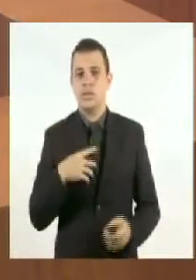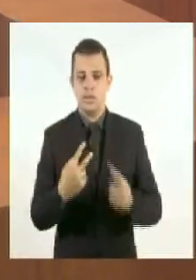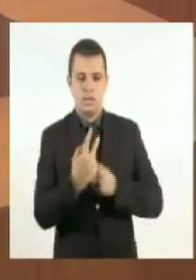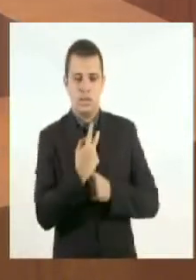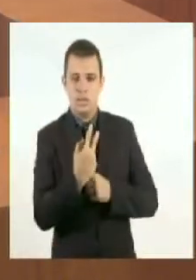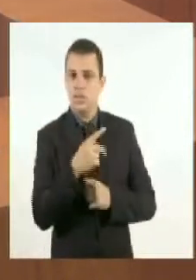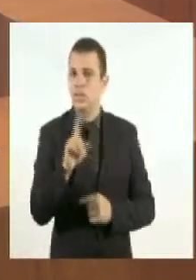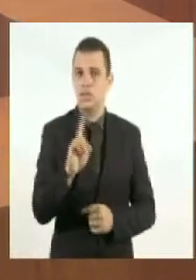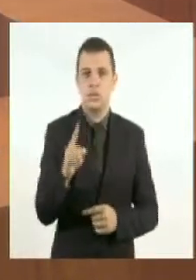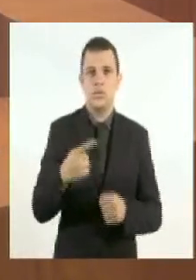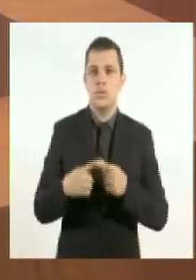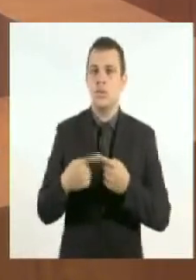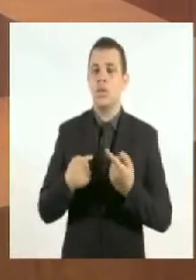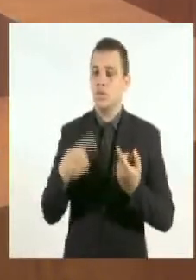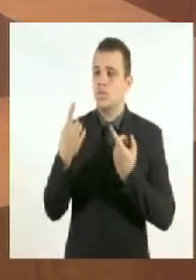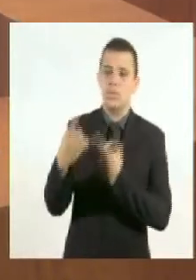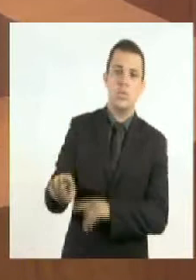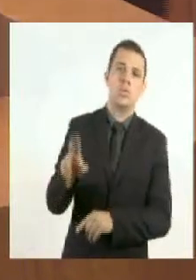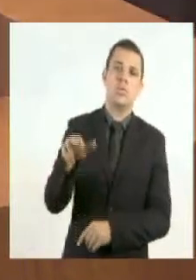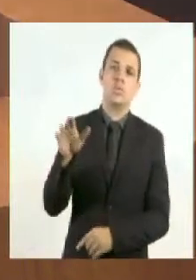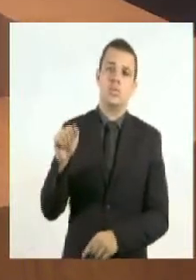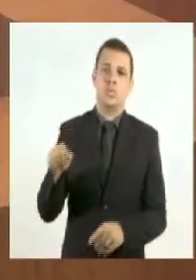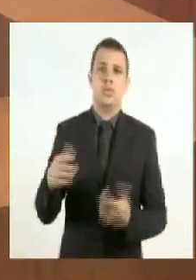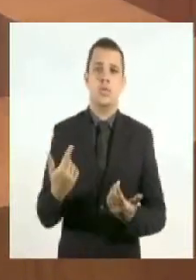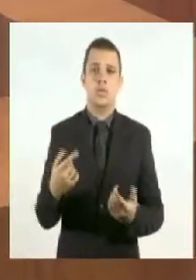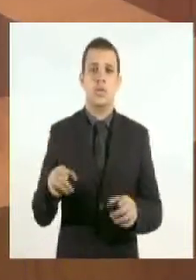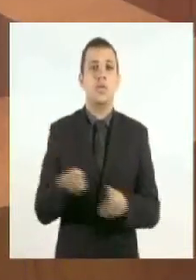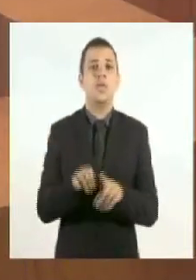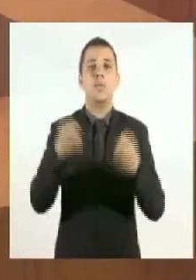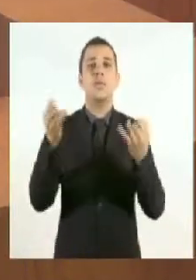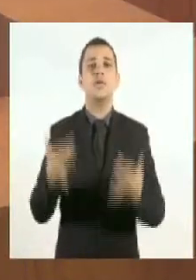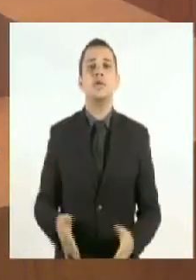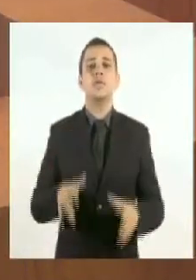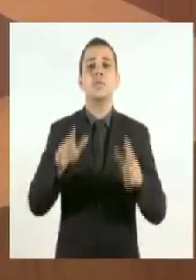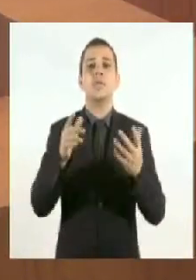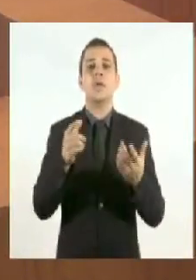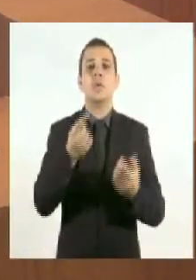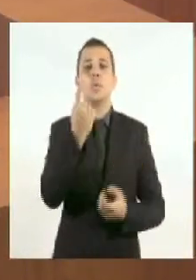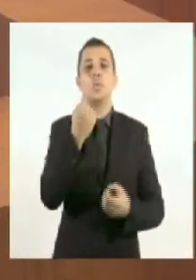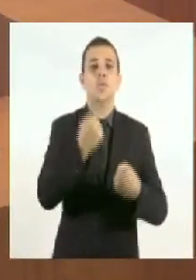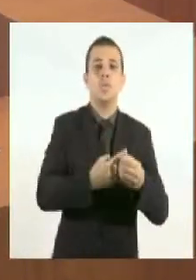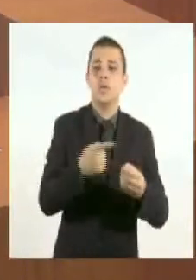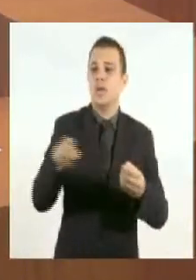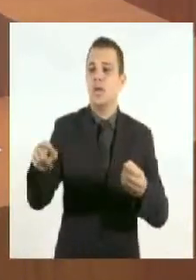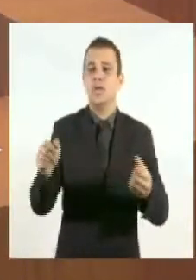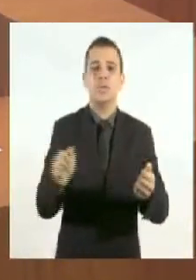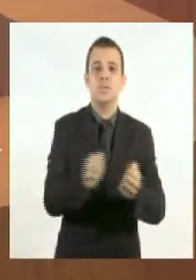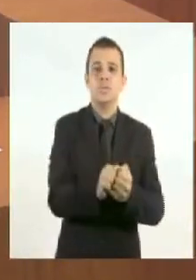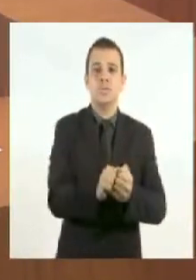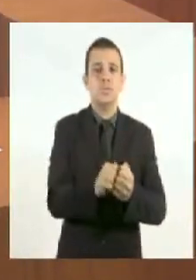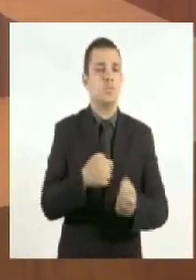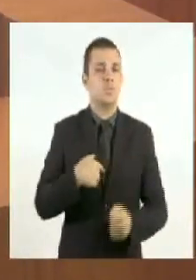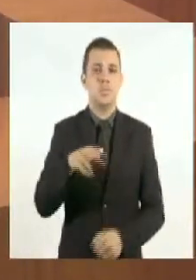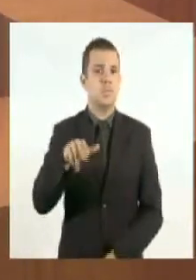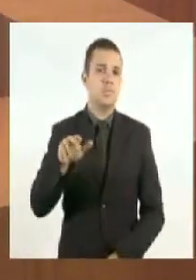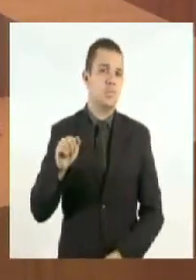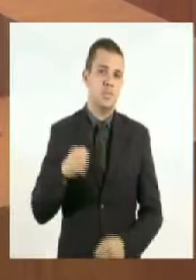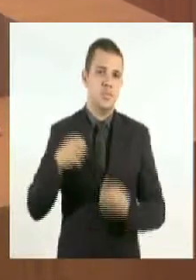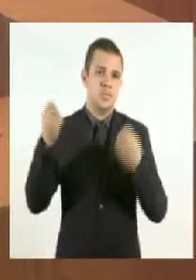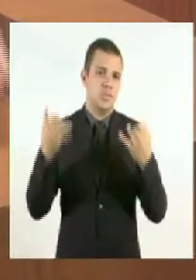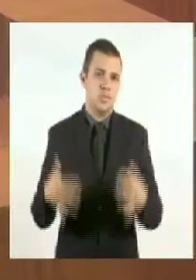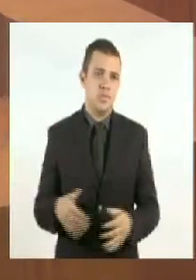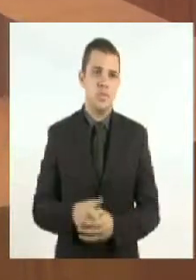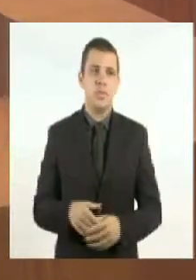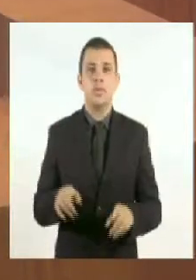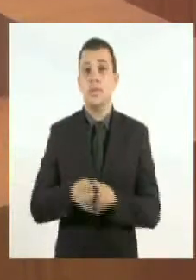onde o deputado Josimar esteja participando direta ou indiretamente. Aliás, acho que o deputado